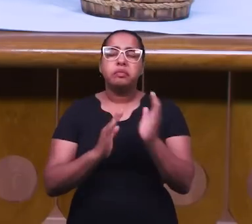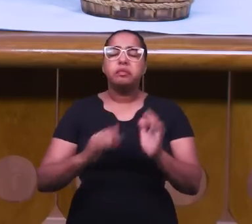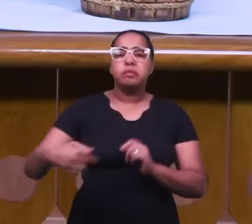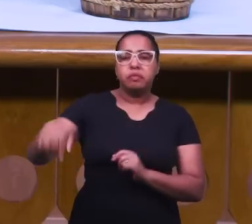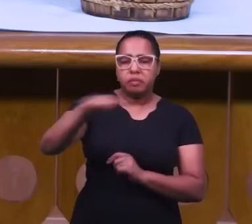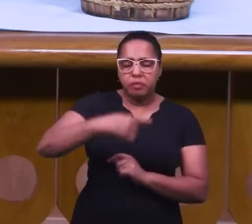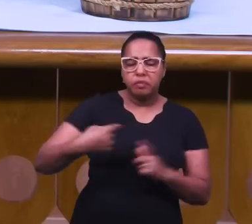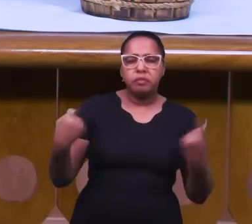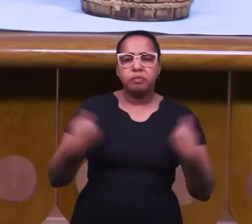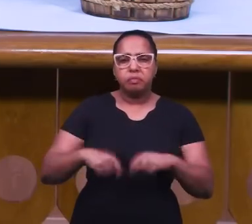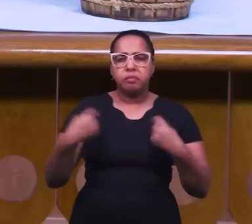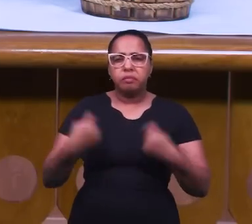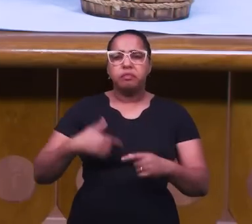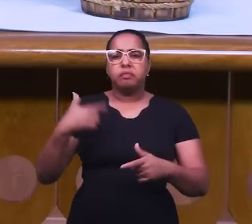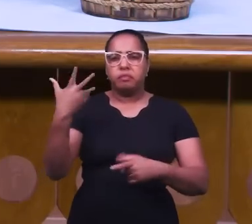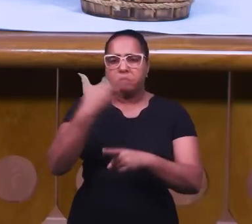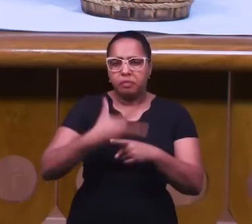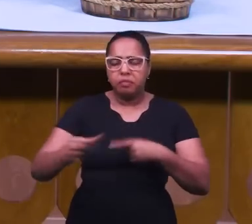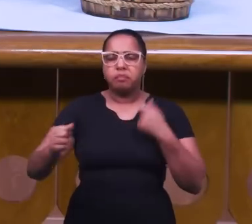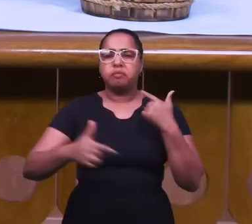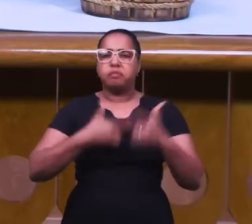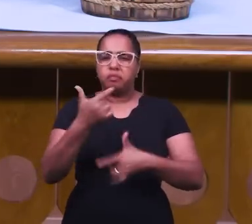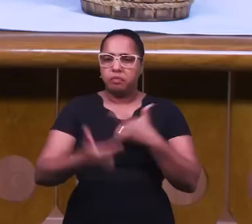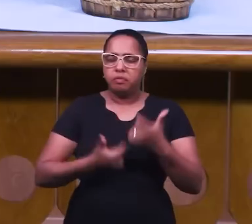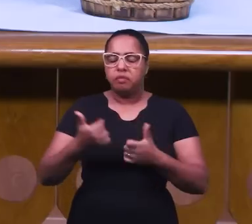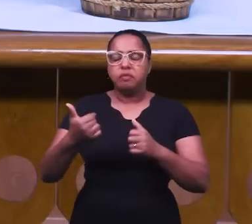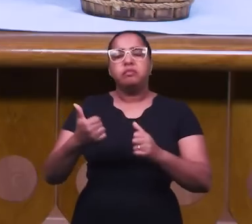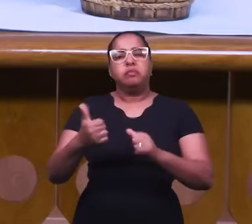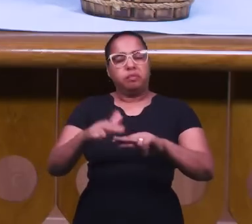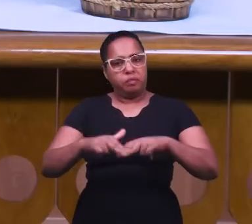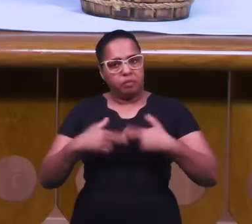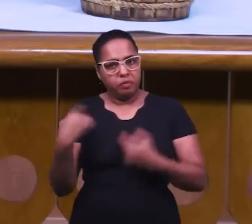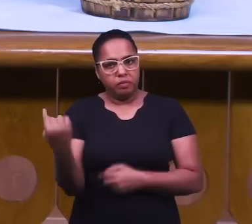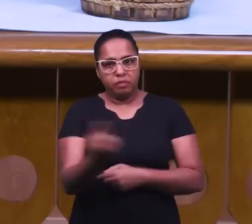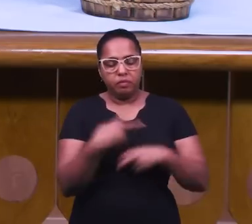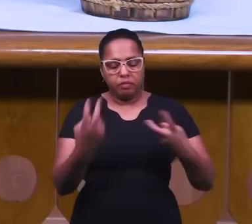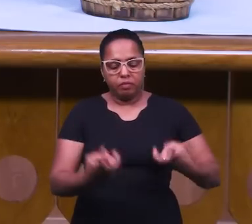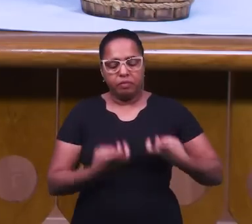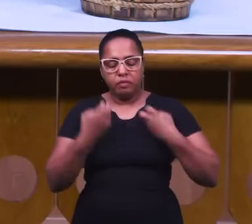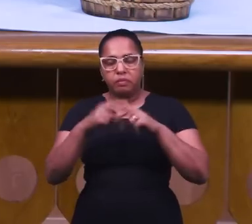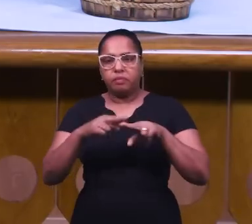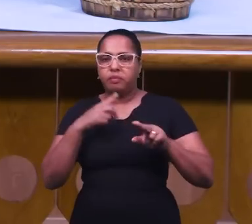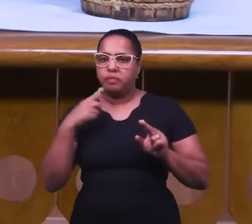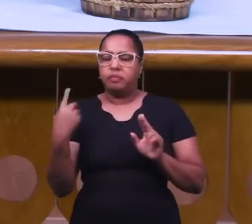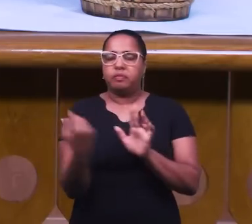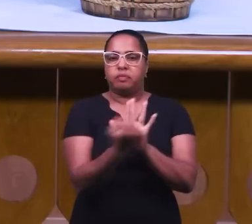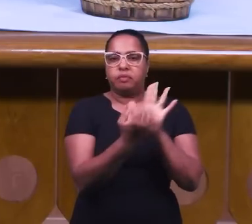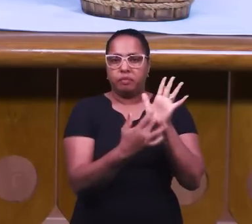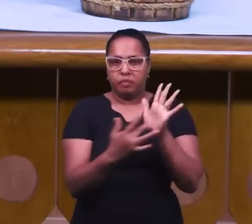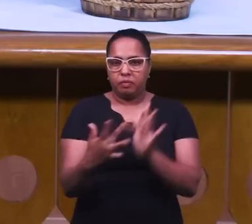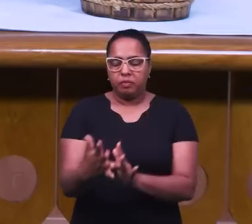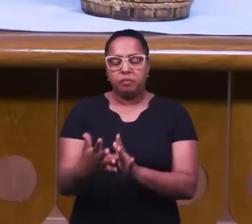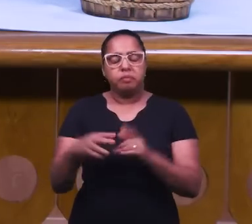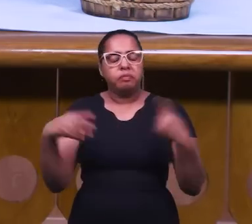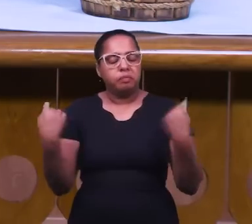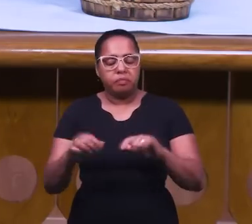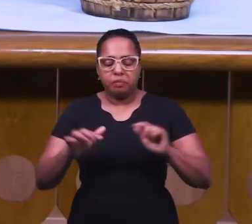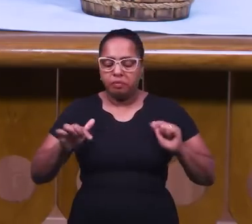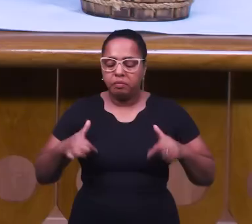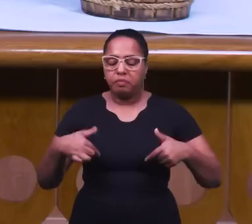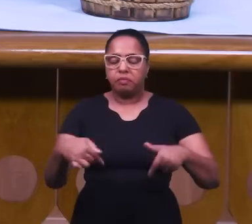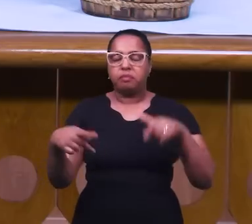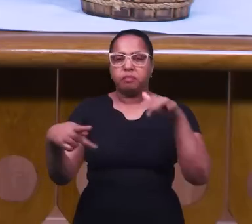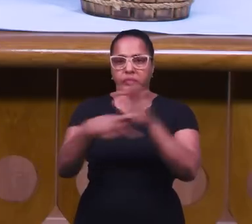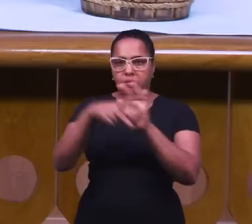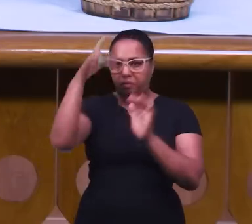nós precisamos vencer uma luta, então esses são os motivos pelos quais nós clamamos pelo sangue de Jesus. Quando precisamos de uma operação